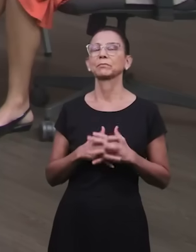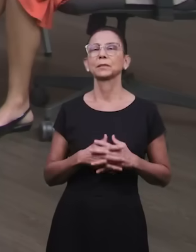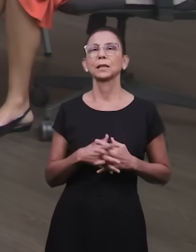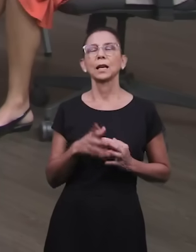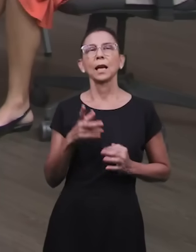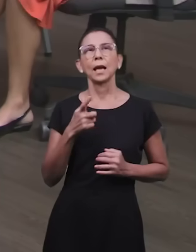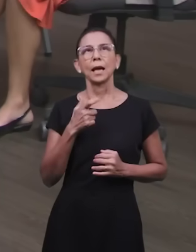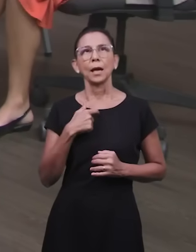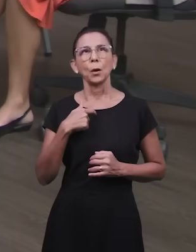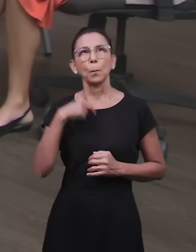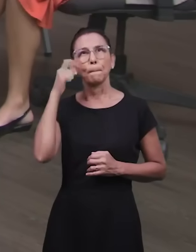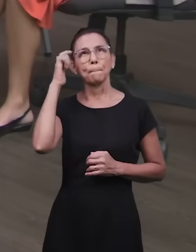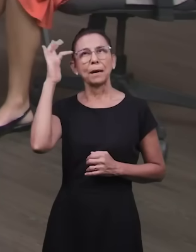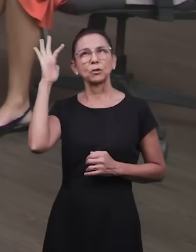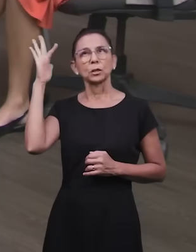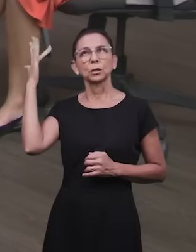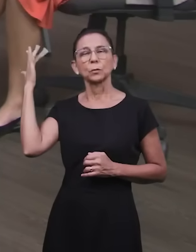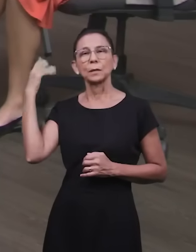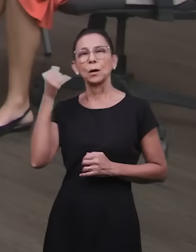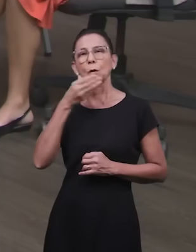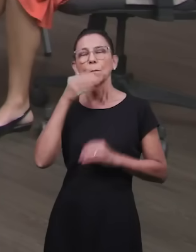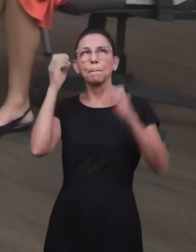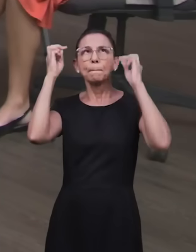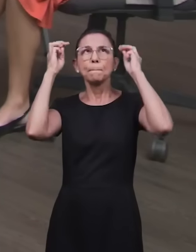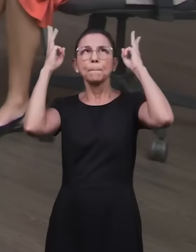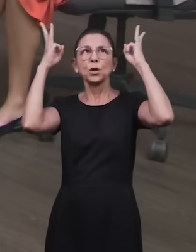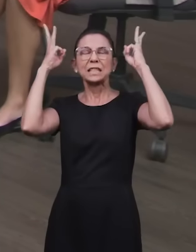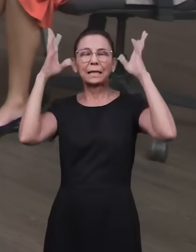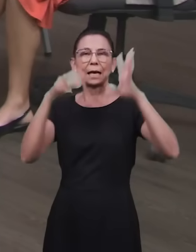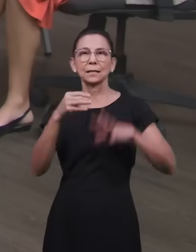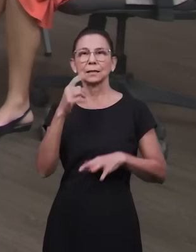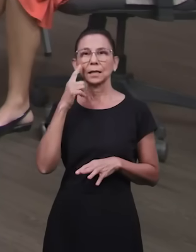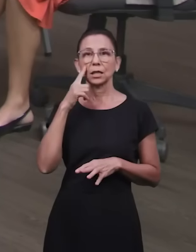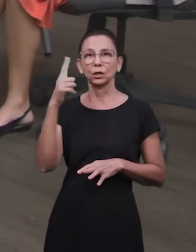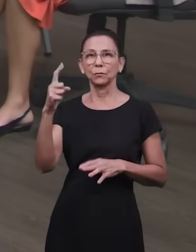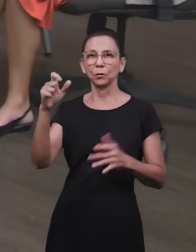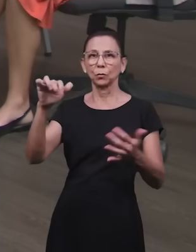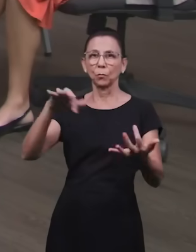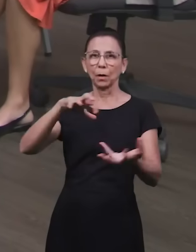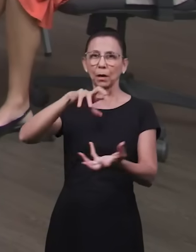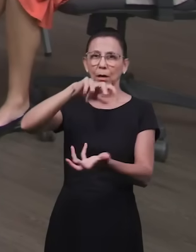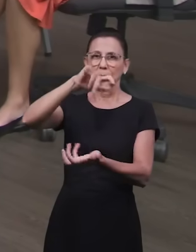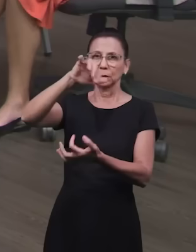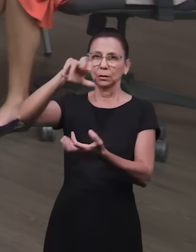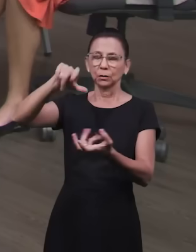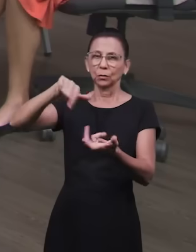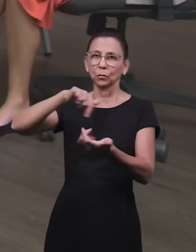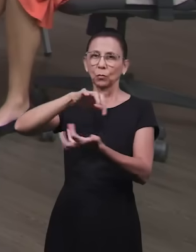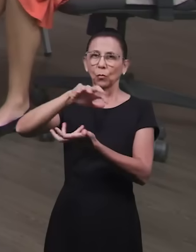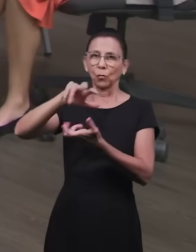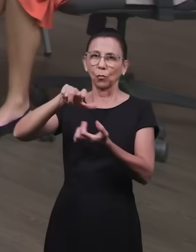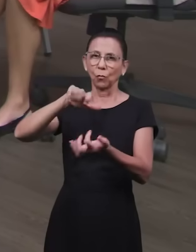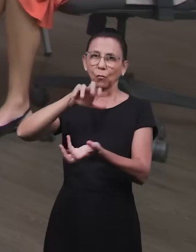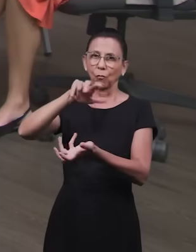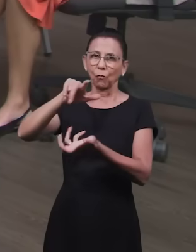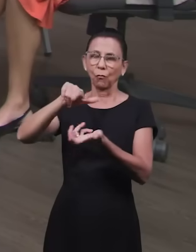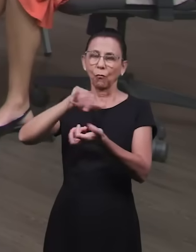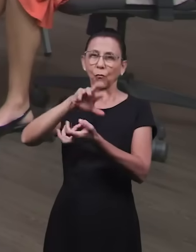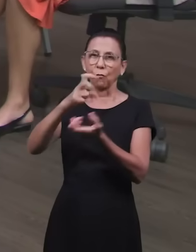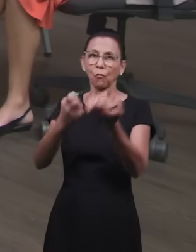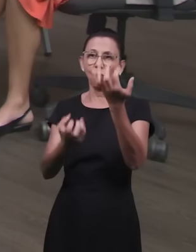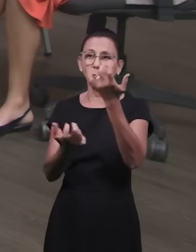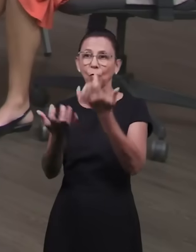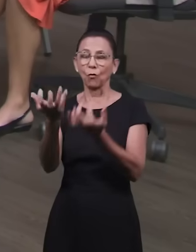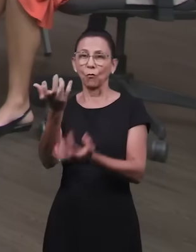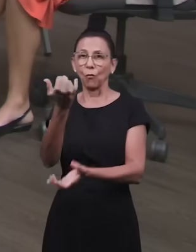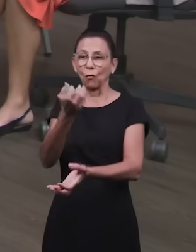Muito bom. Eu fico imaginando Moisés na frente da sarça que ardia, e a Bíblia diz que Moisés era um homem